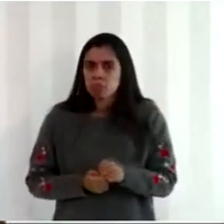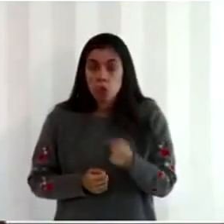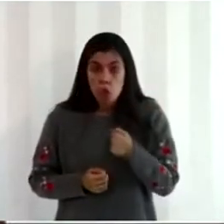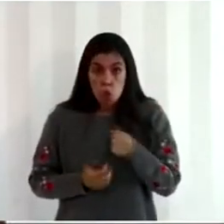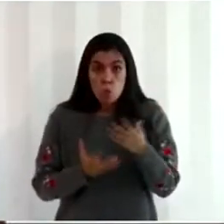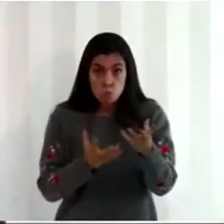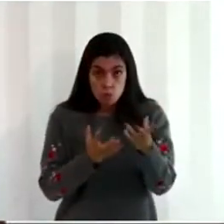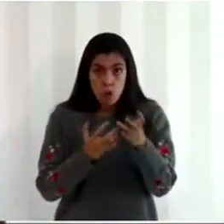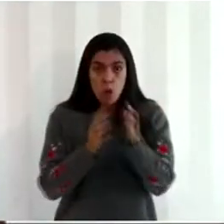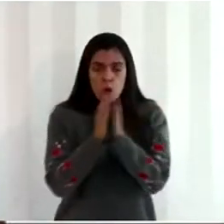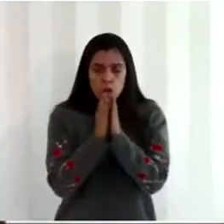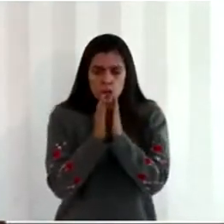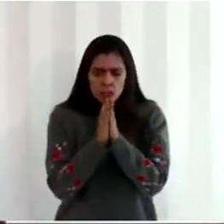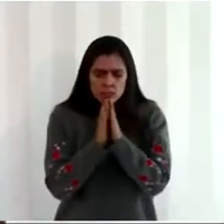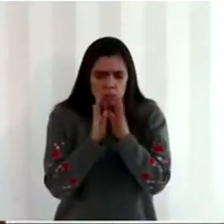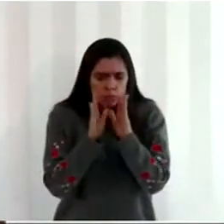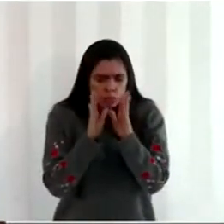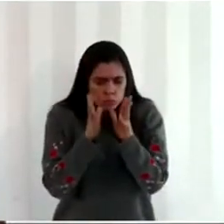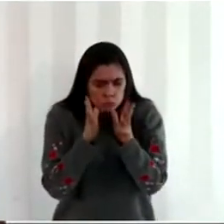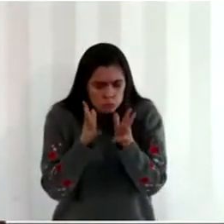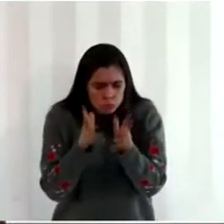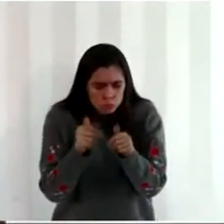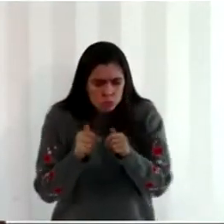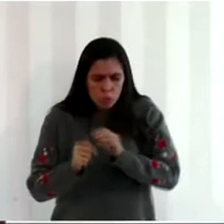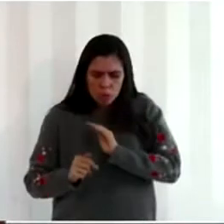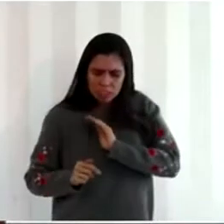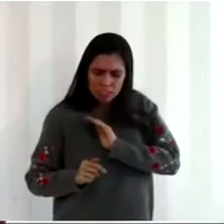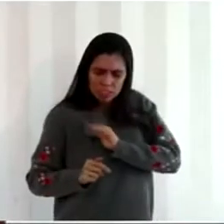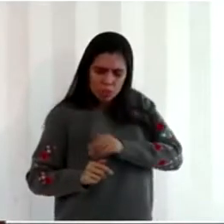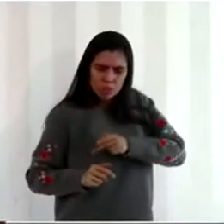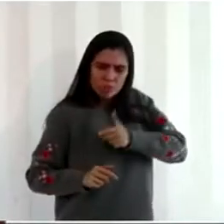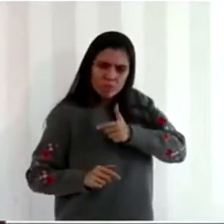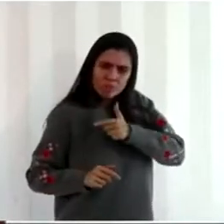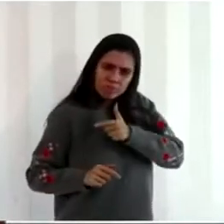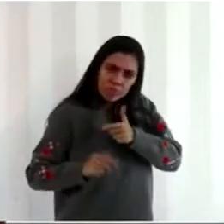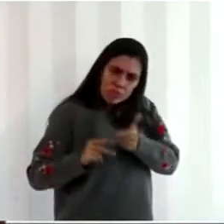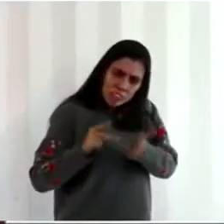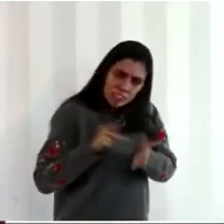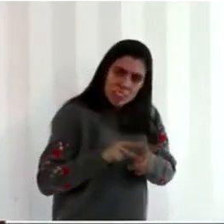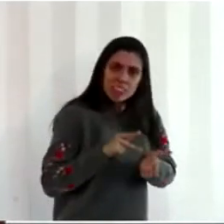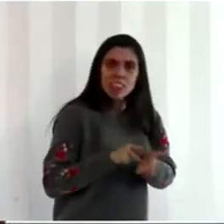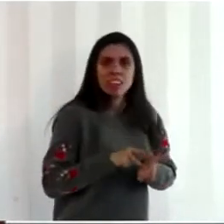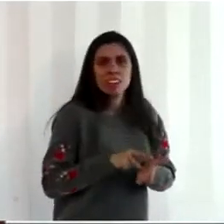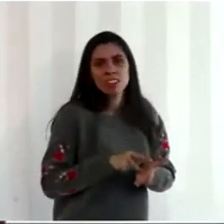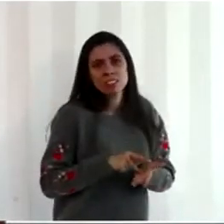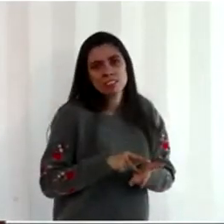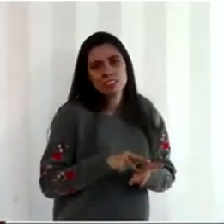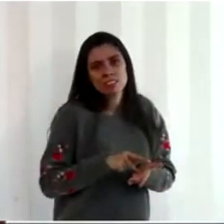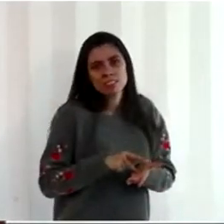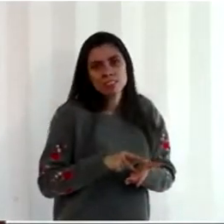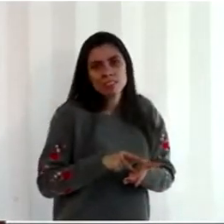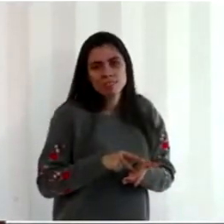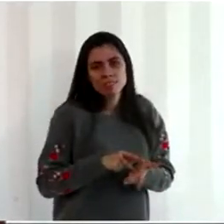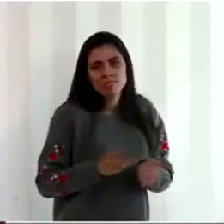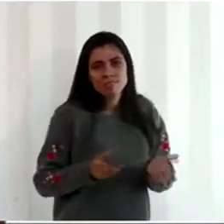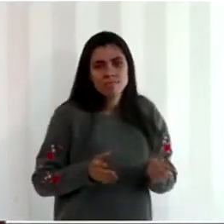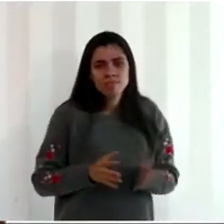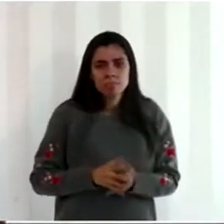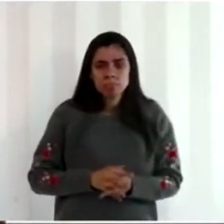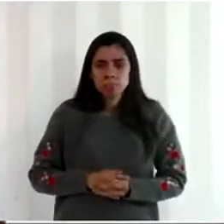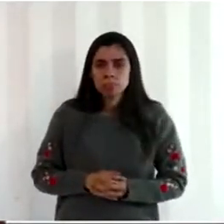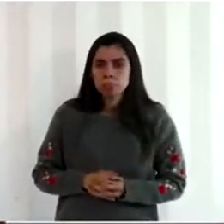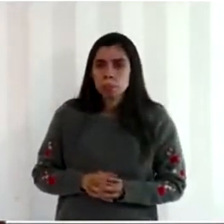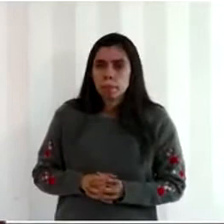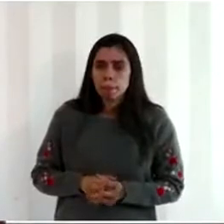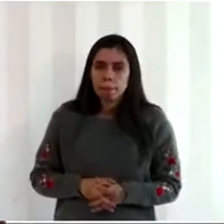obediente. Lembra da história de Saul? Saul que foi reprovado por Deus. Deus deu uma ordem para ele,